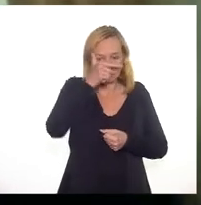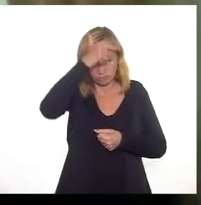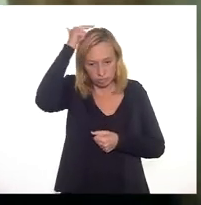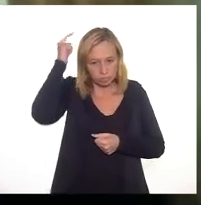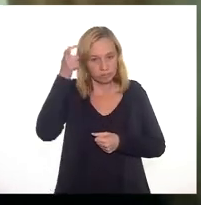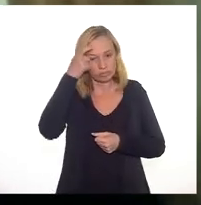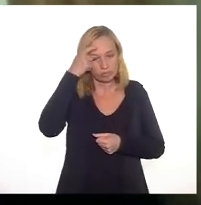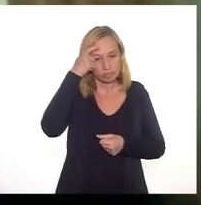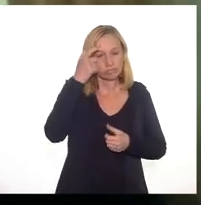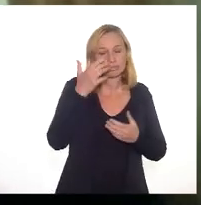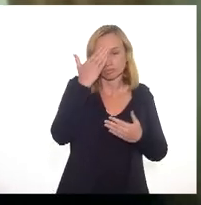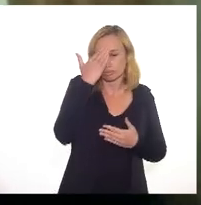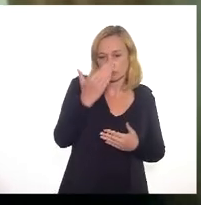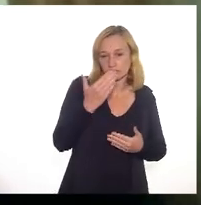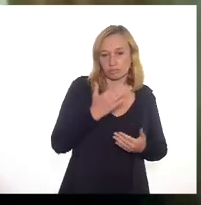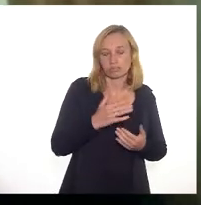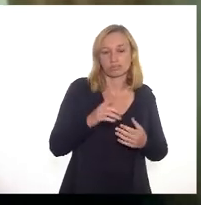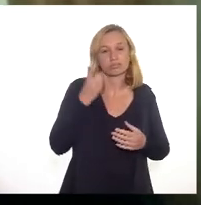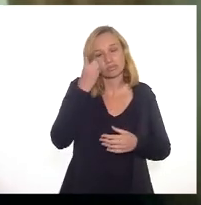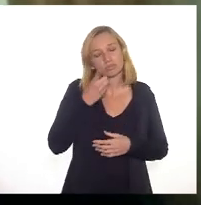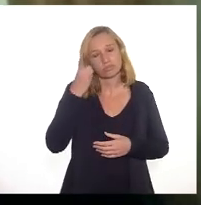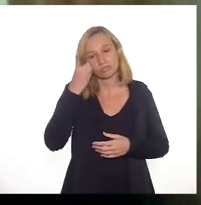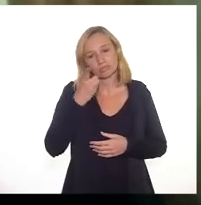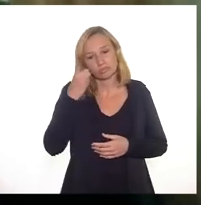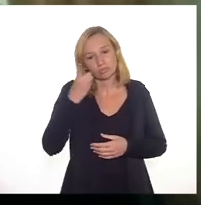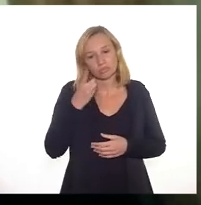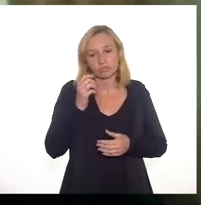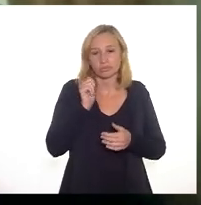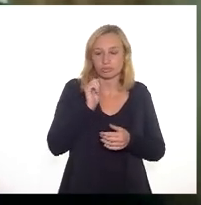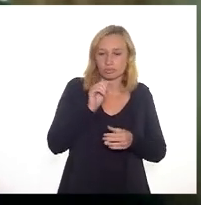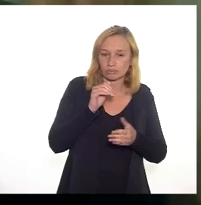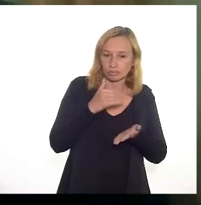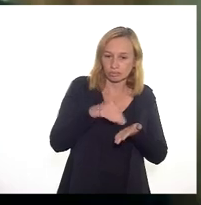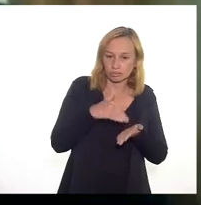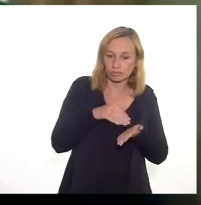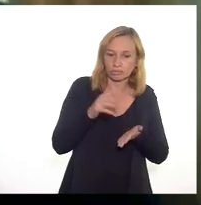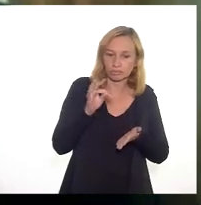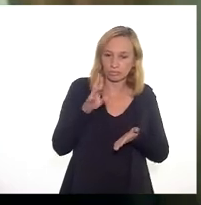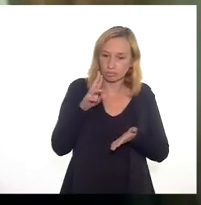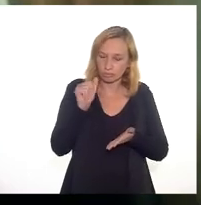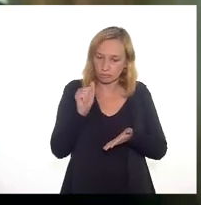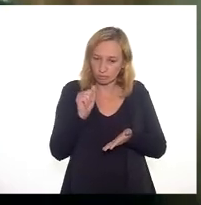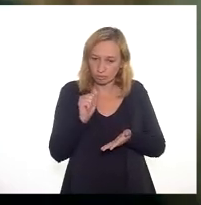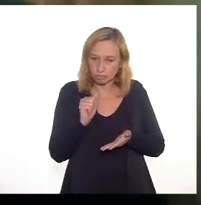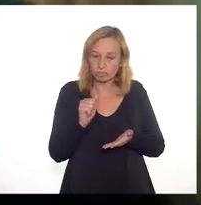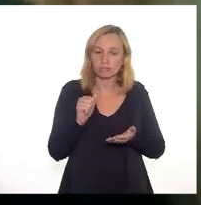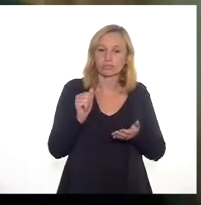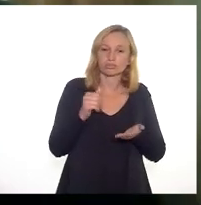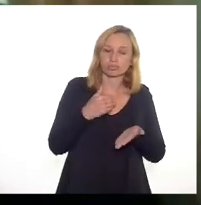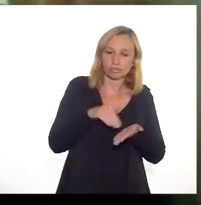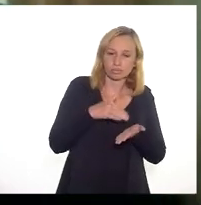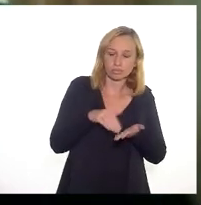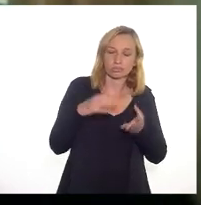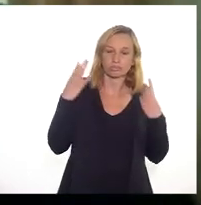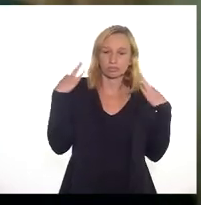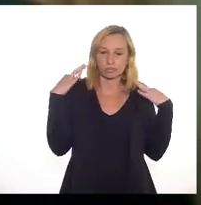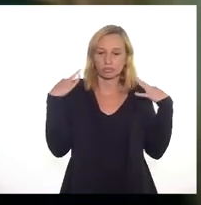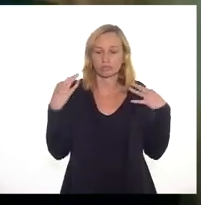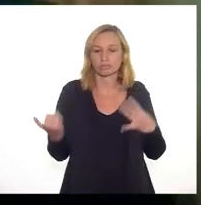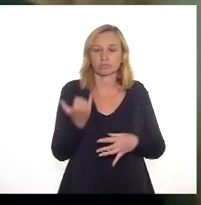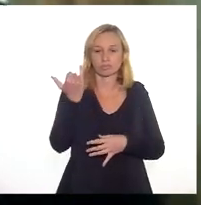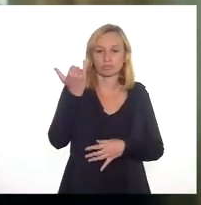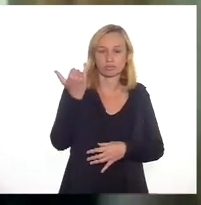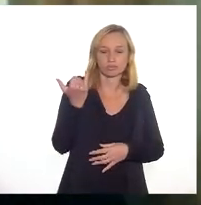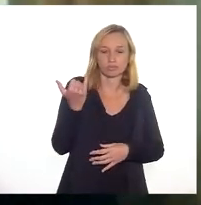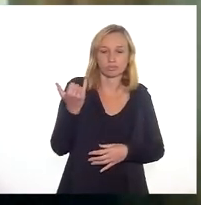consenso. Agradecer ao deputado e secretário Gustavo Tutuca, secretário de Turismo, que, entendendo a importância